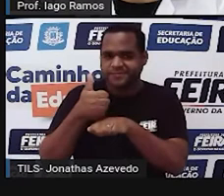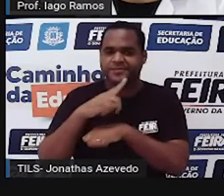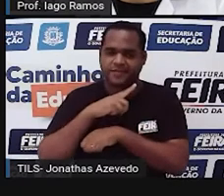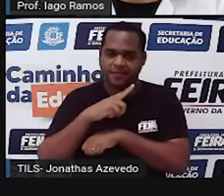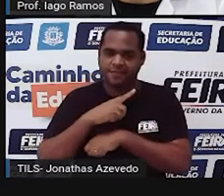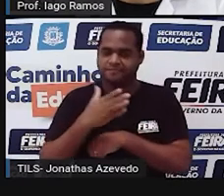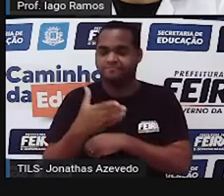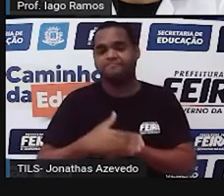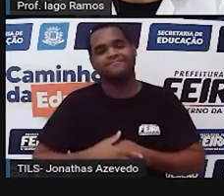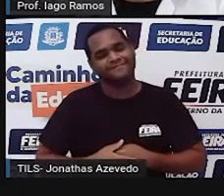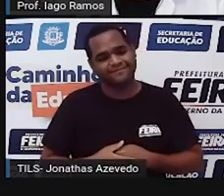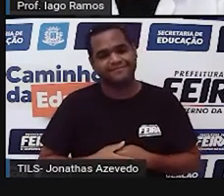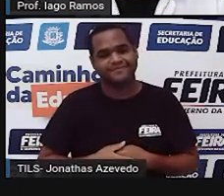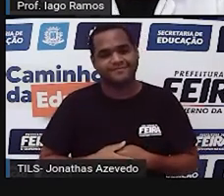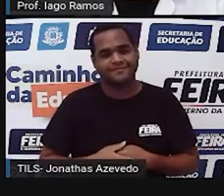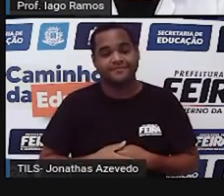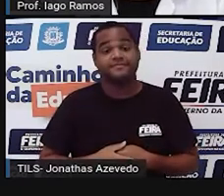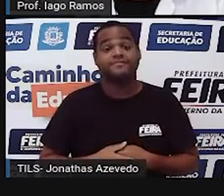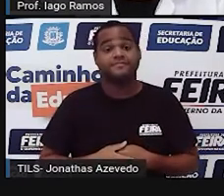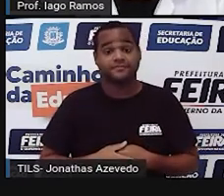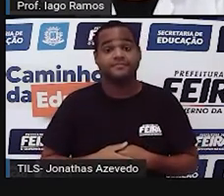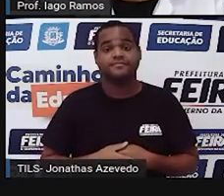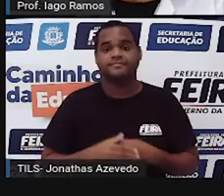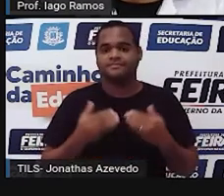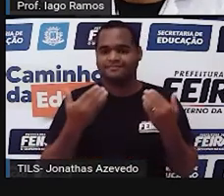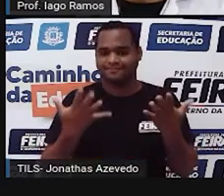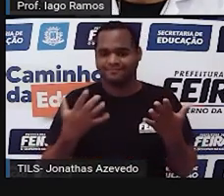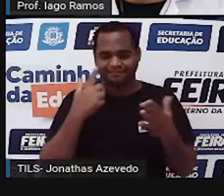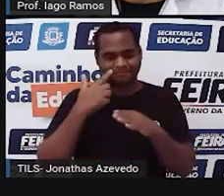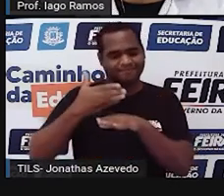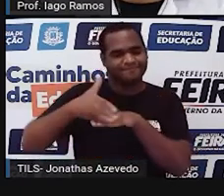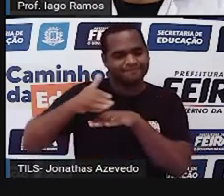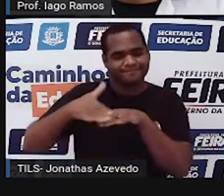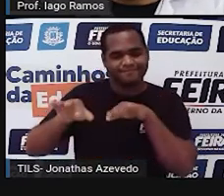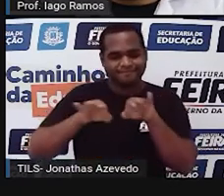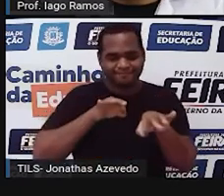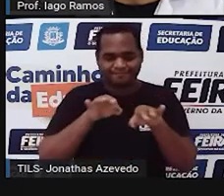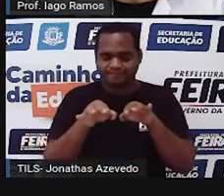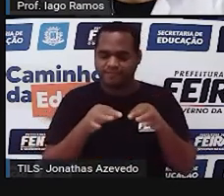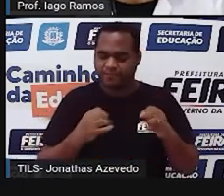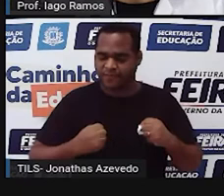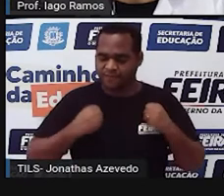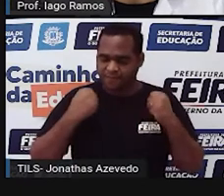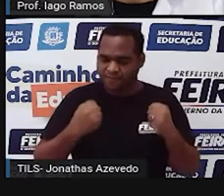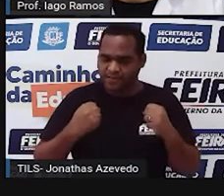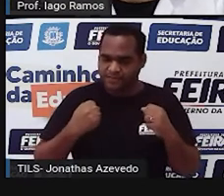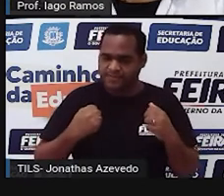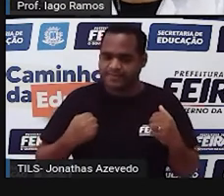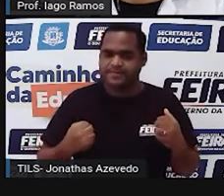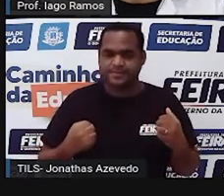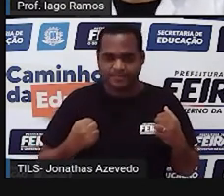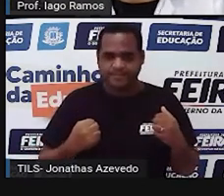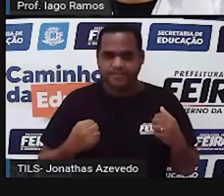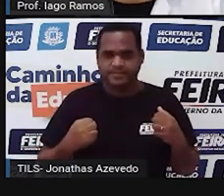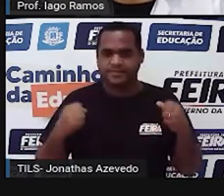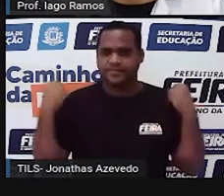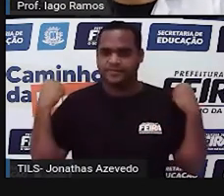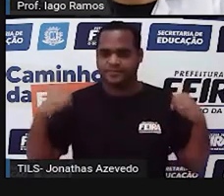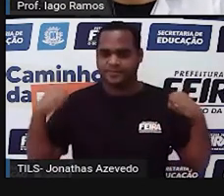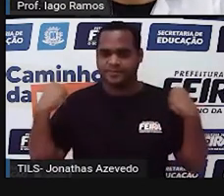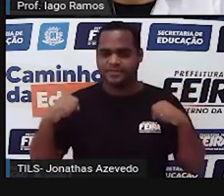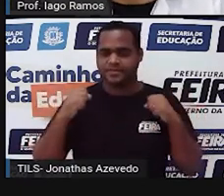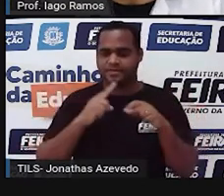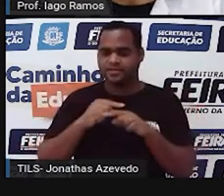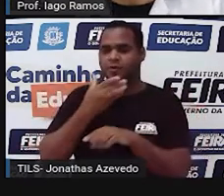seria o personagem principal e em um treinamento de resistência física seguindo as orientações